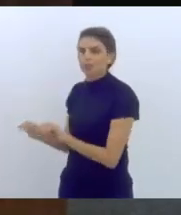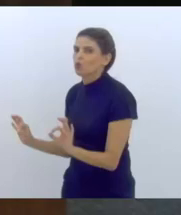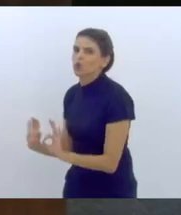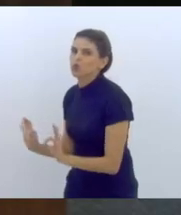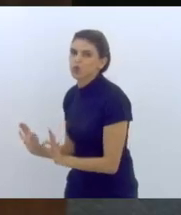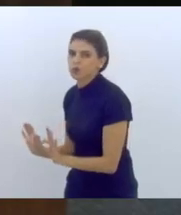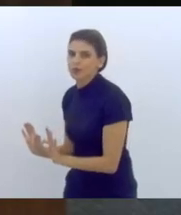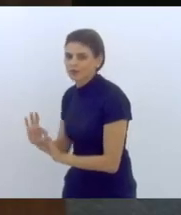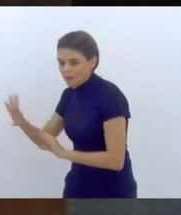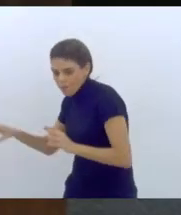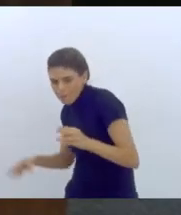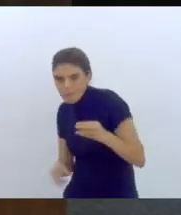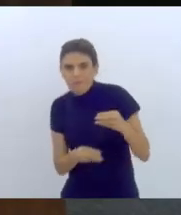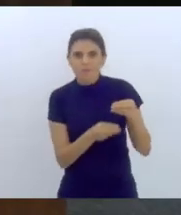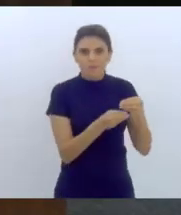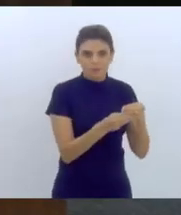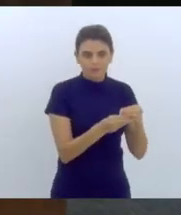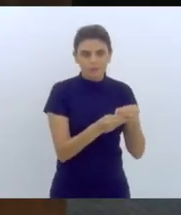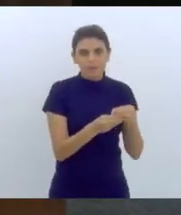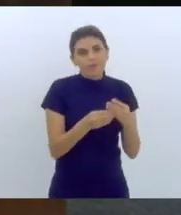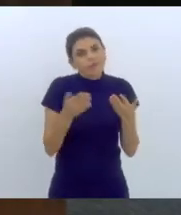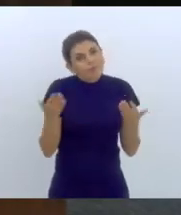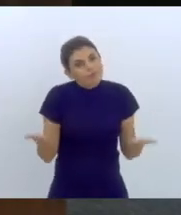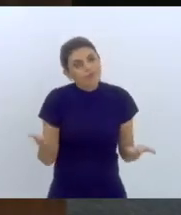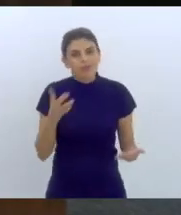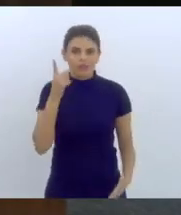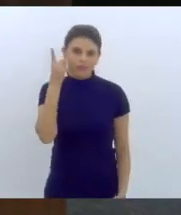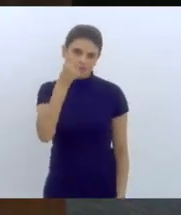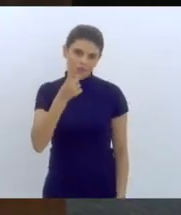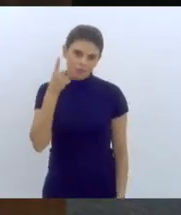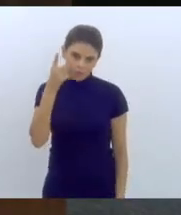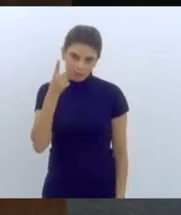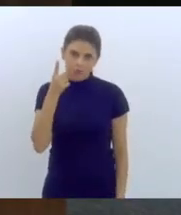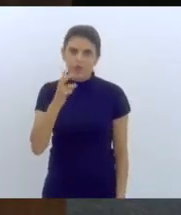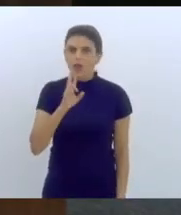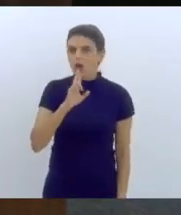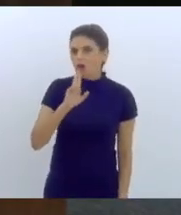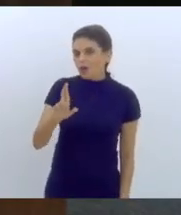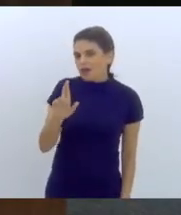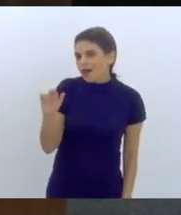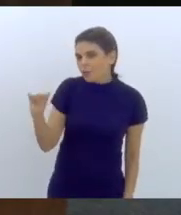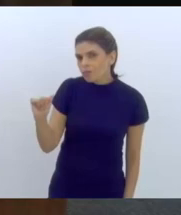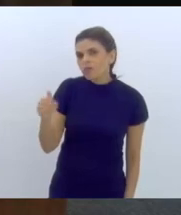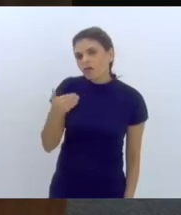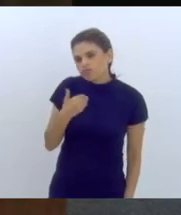Então, deputado Rodrigo Amorim, me dirijo a Vossa Excelência.